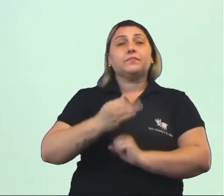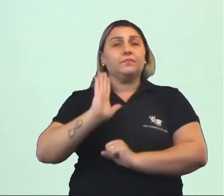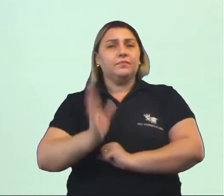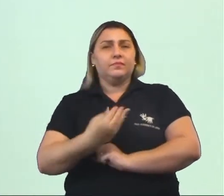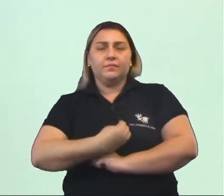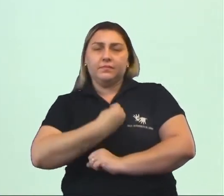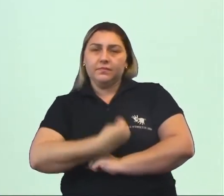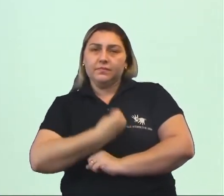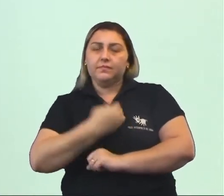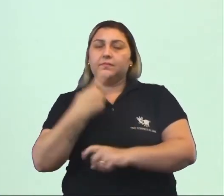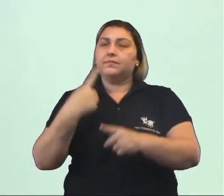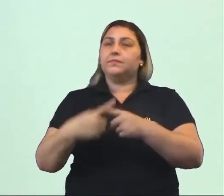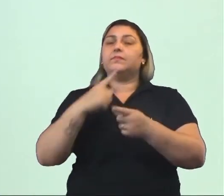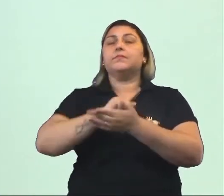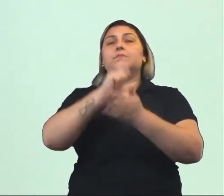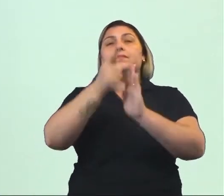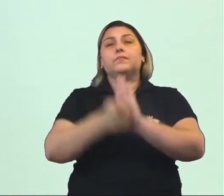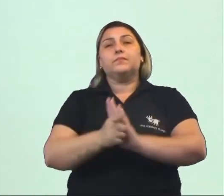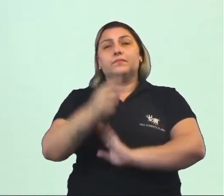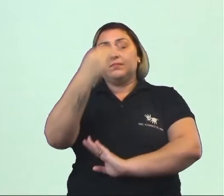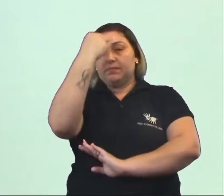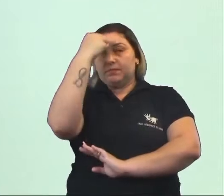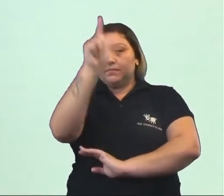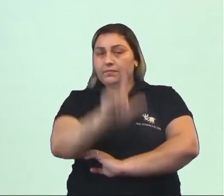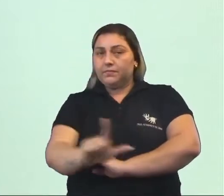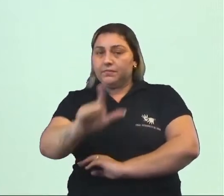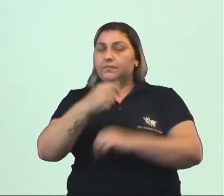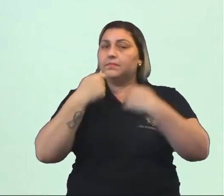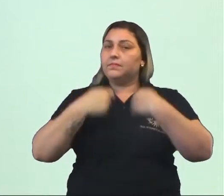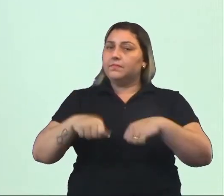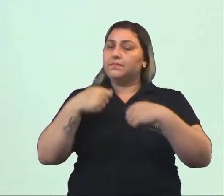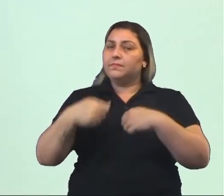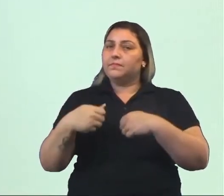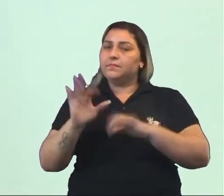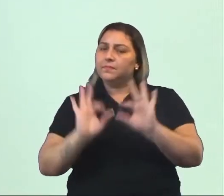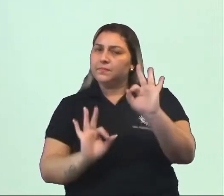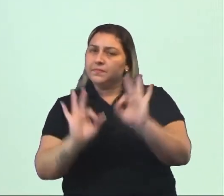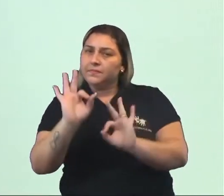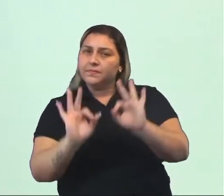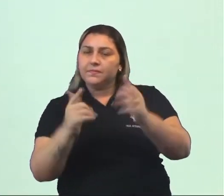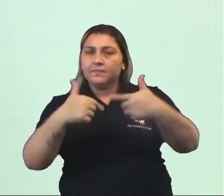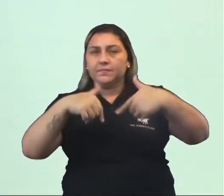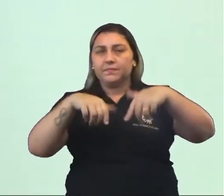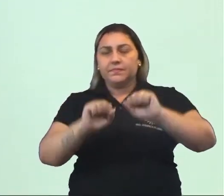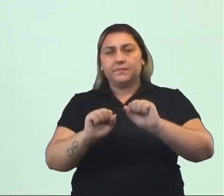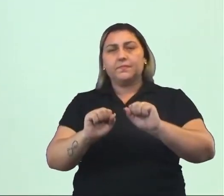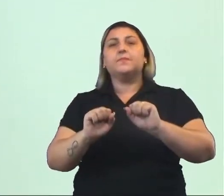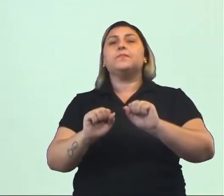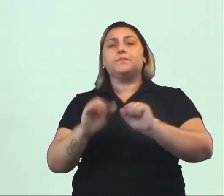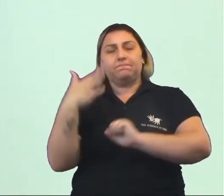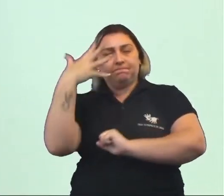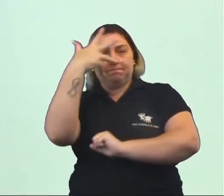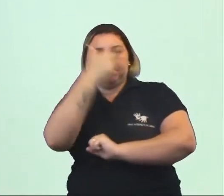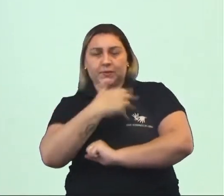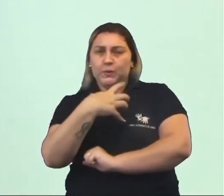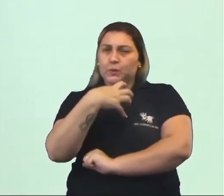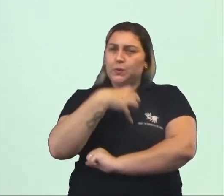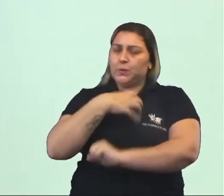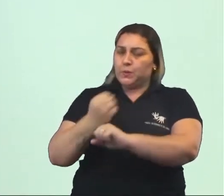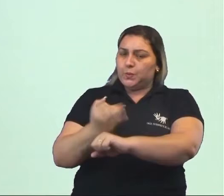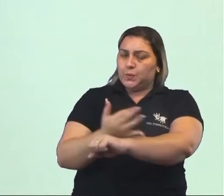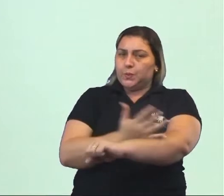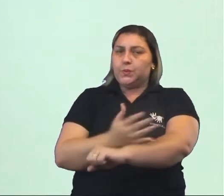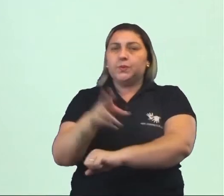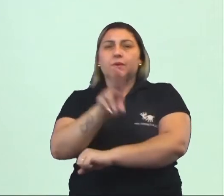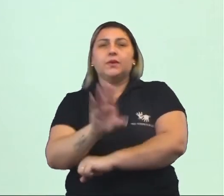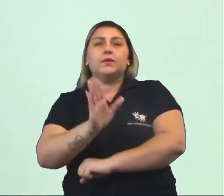vivido, porque o gênero memórias literárias é preciso embelezar a linguagem, utilizar-se de sentimentos, emoções,